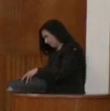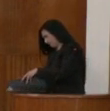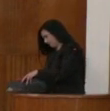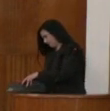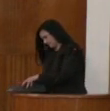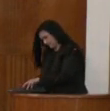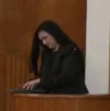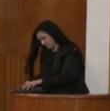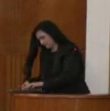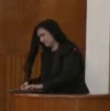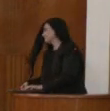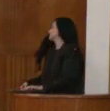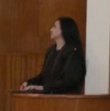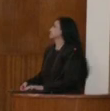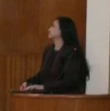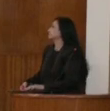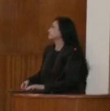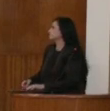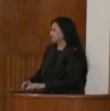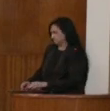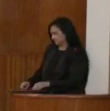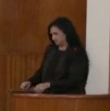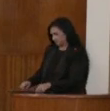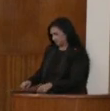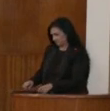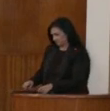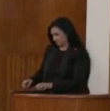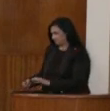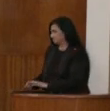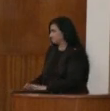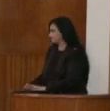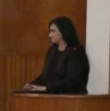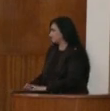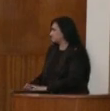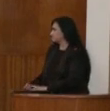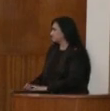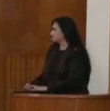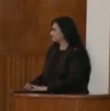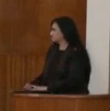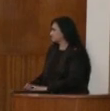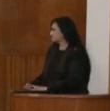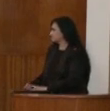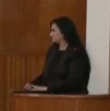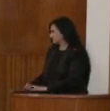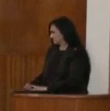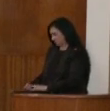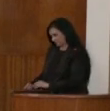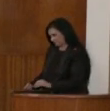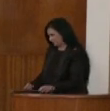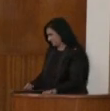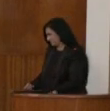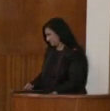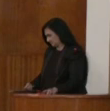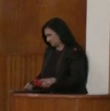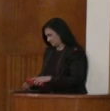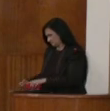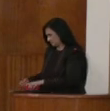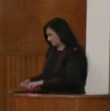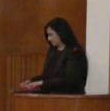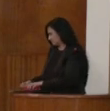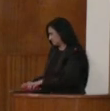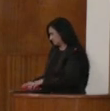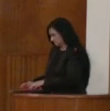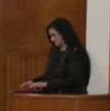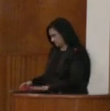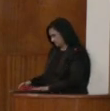com ela, obrigado pela presença, um abraço para o vereador Betinho. E o pastor Osho pode estar falando sobre...